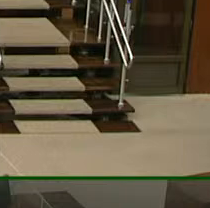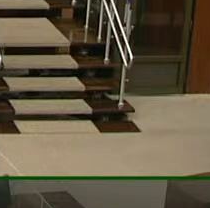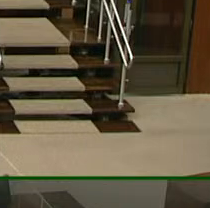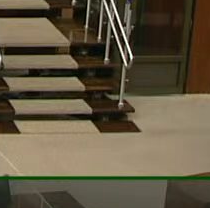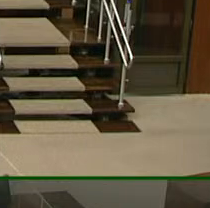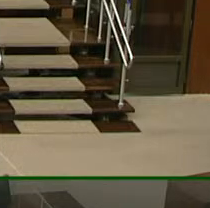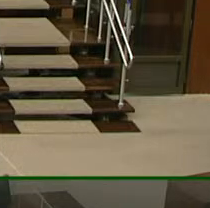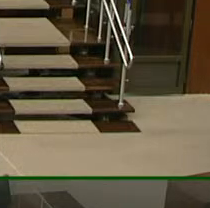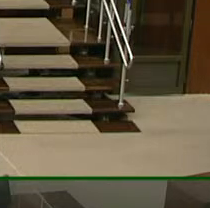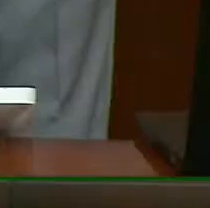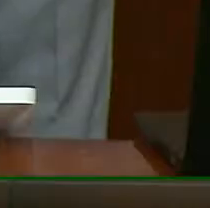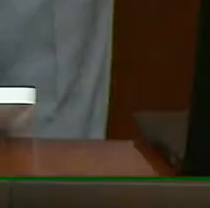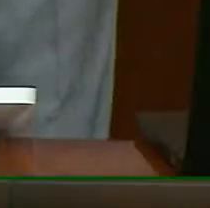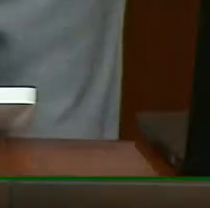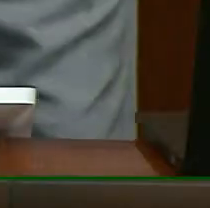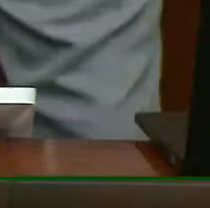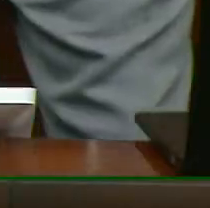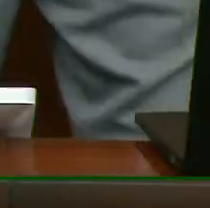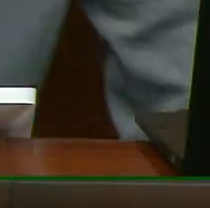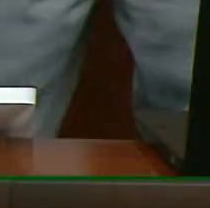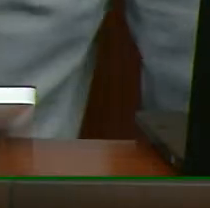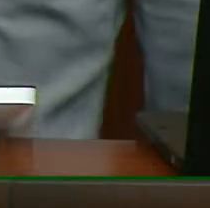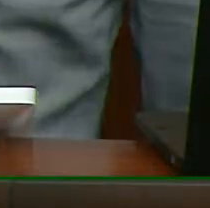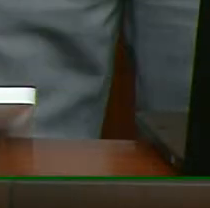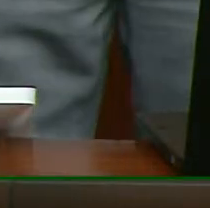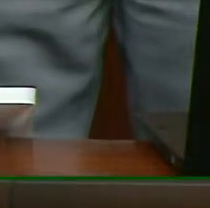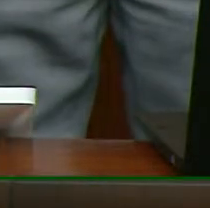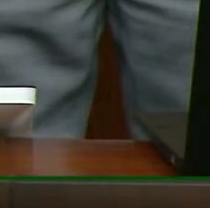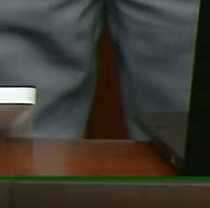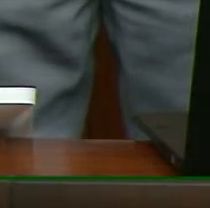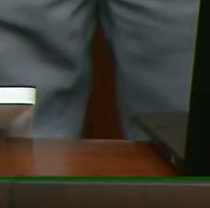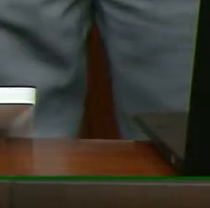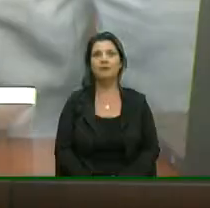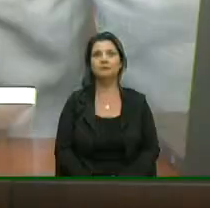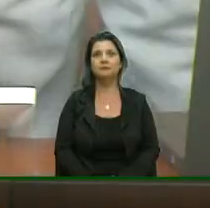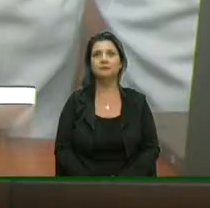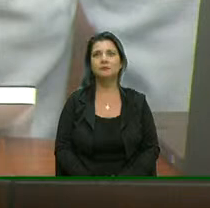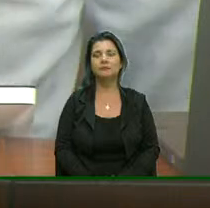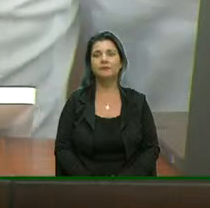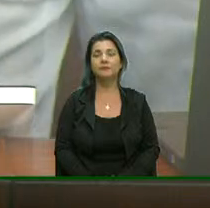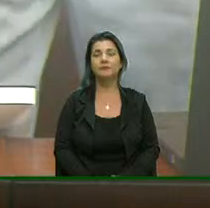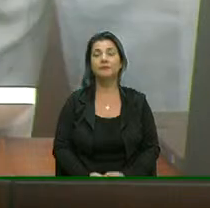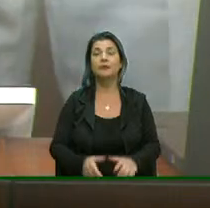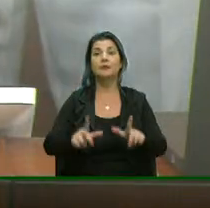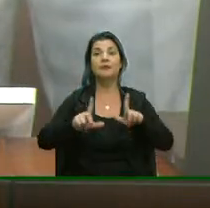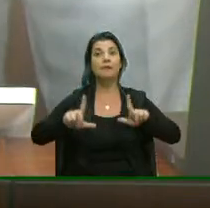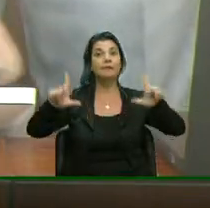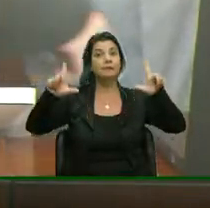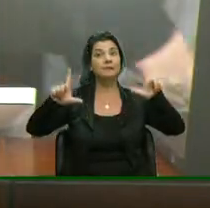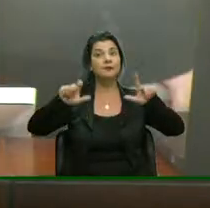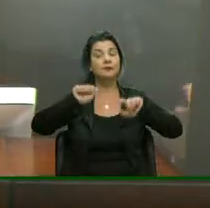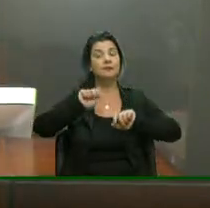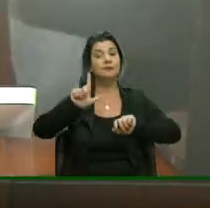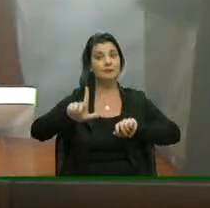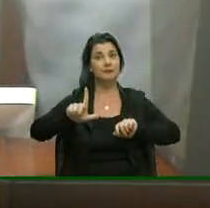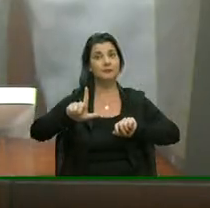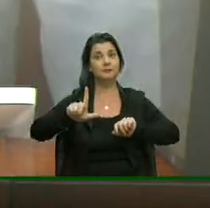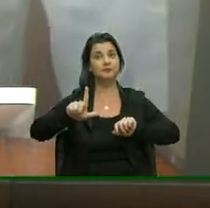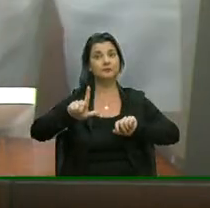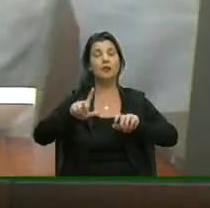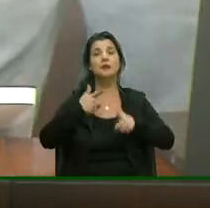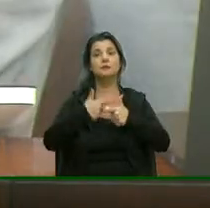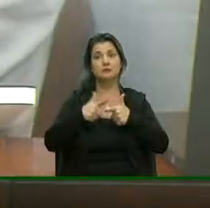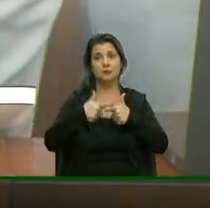Bom, estou sendo informado aqui que a TV Assembleia está com problema, está realimentando o som. Nós vamos tentar corrigir.